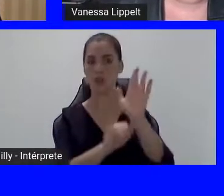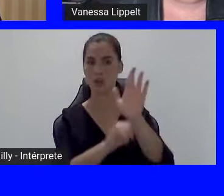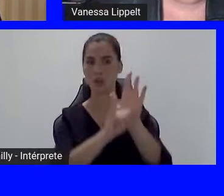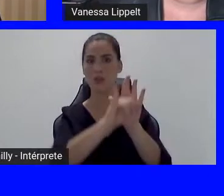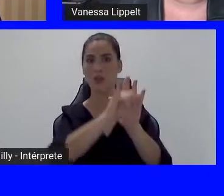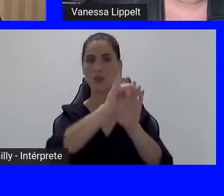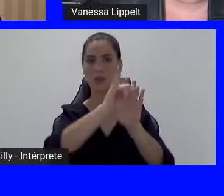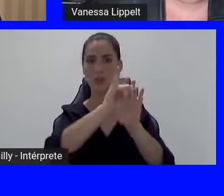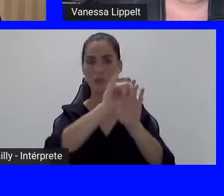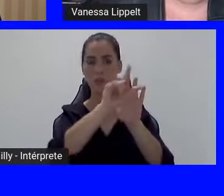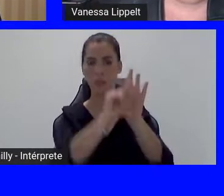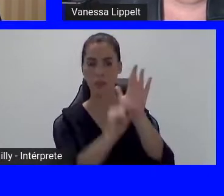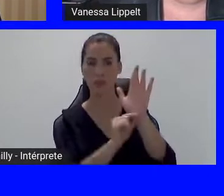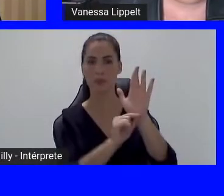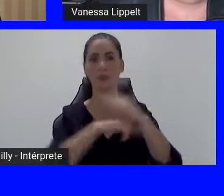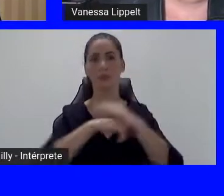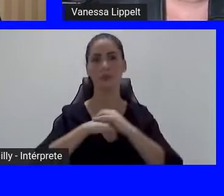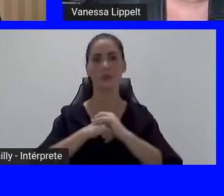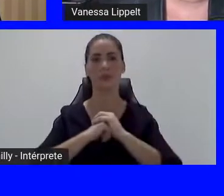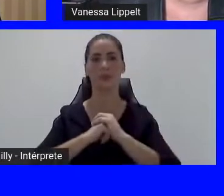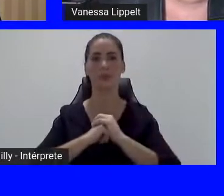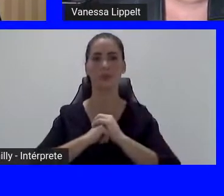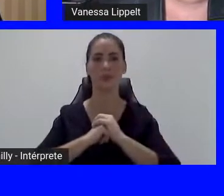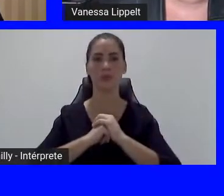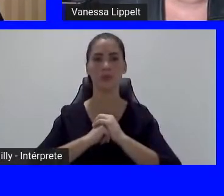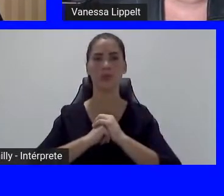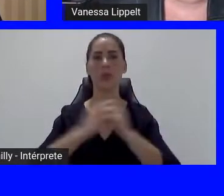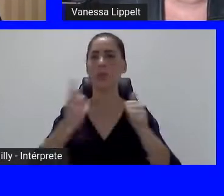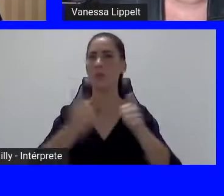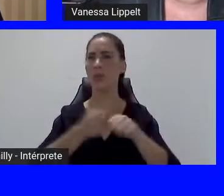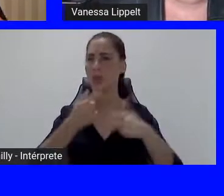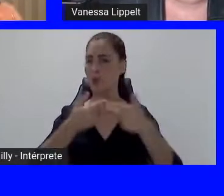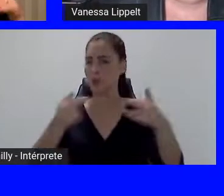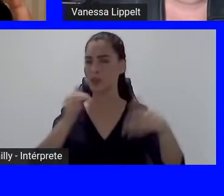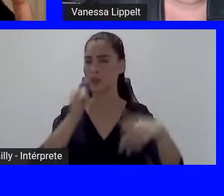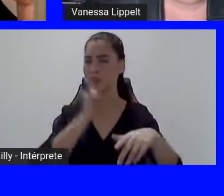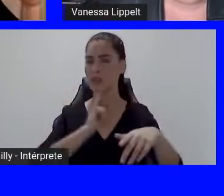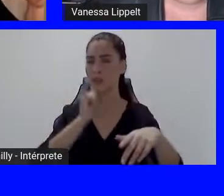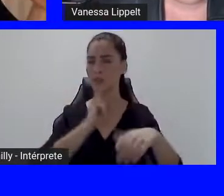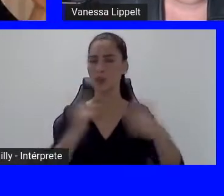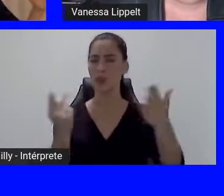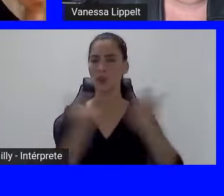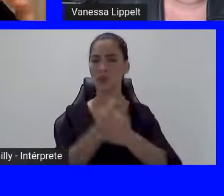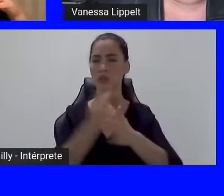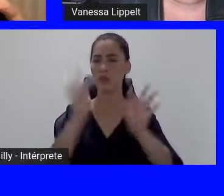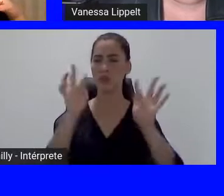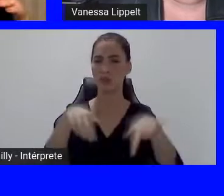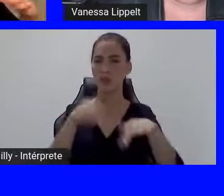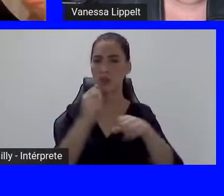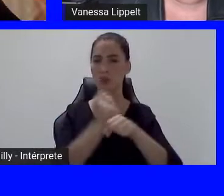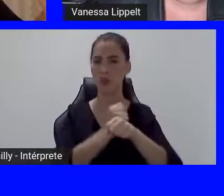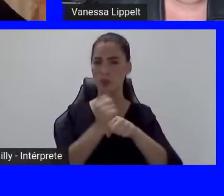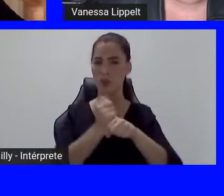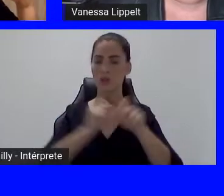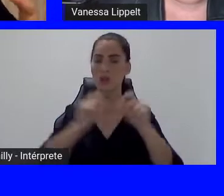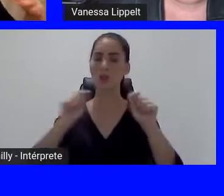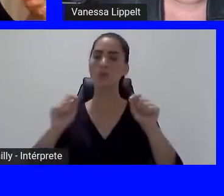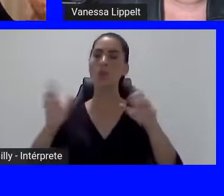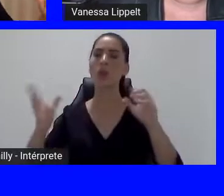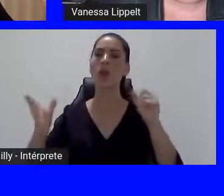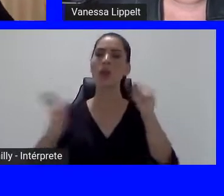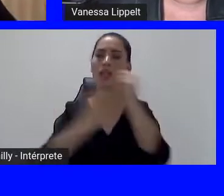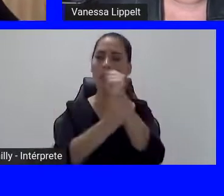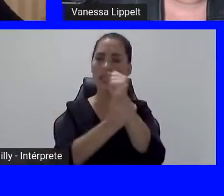nós precisamos fazer, e eu dou um exemplo do que aconteceu no final do ano, é garantir para todos, não só para os brasileiros, mas para